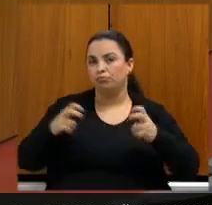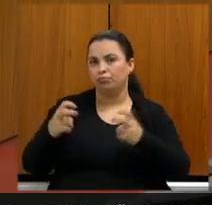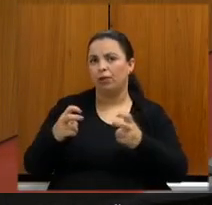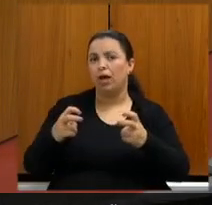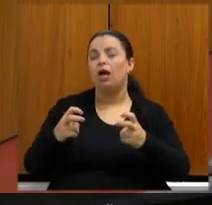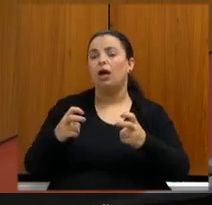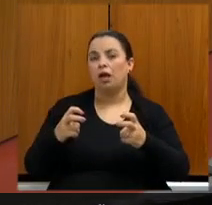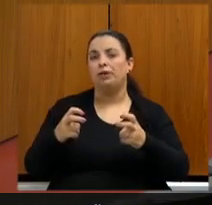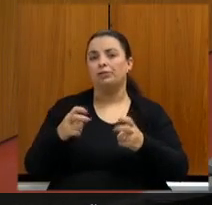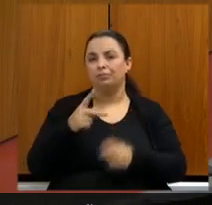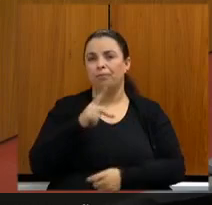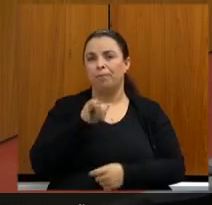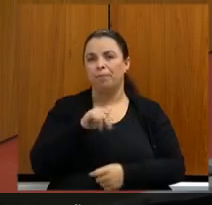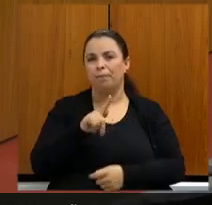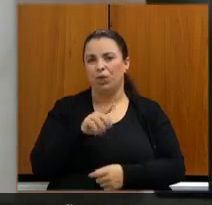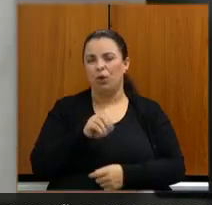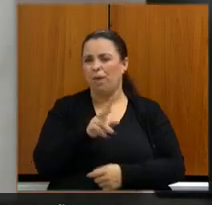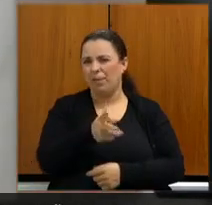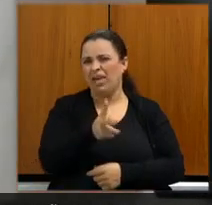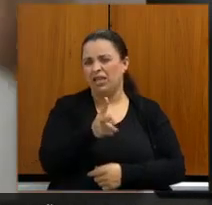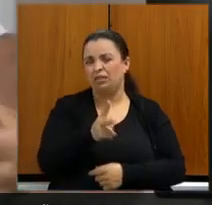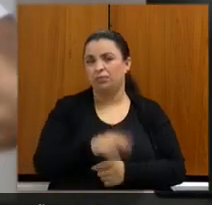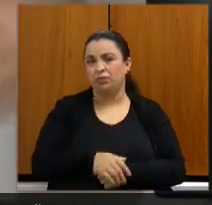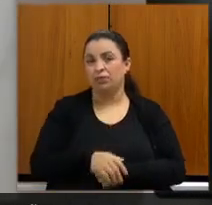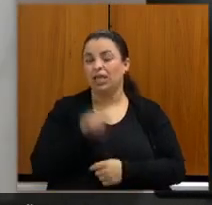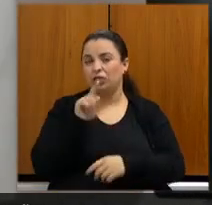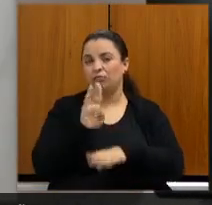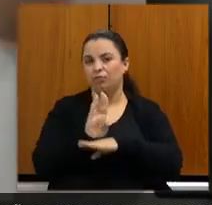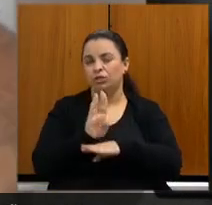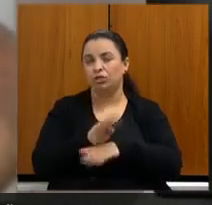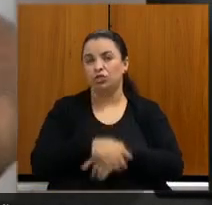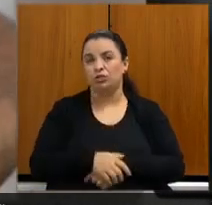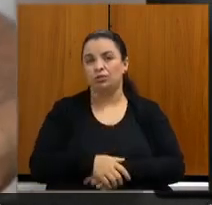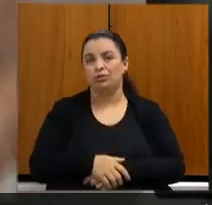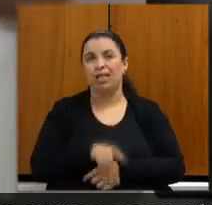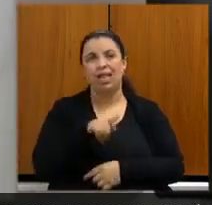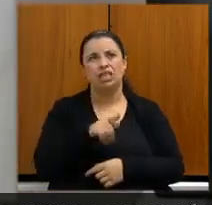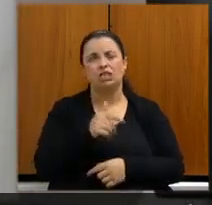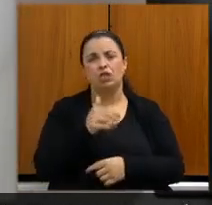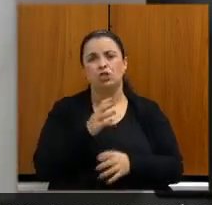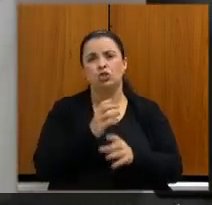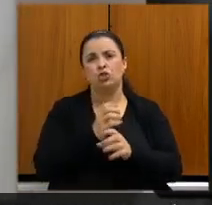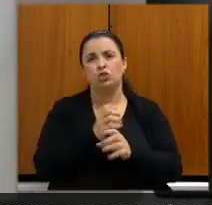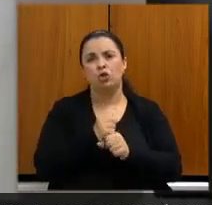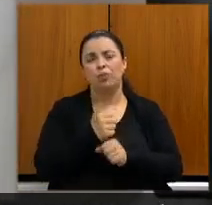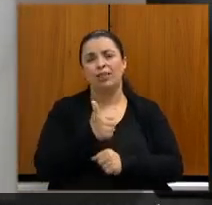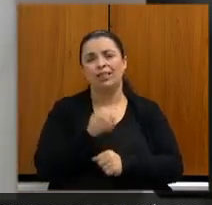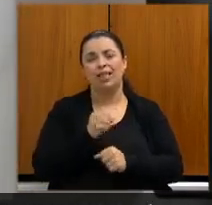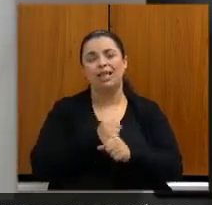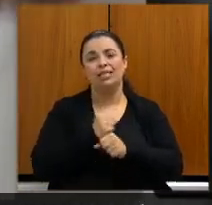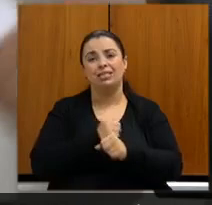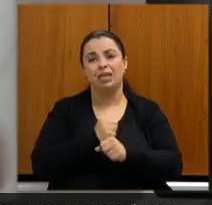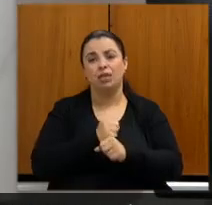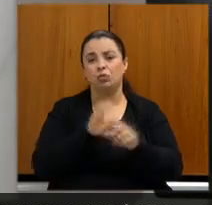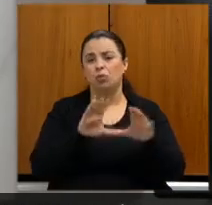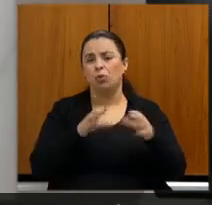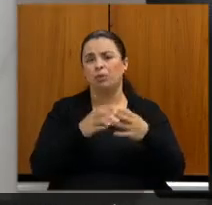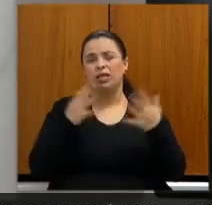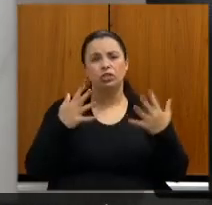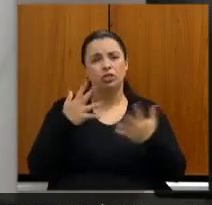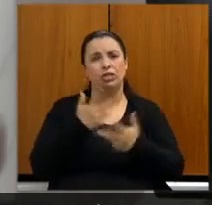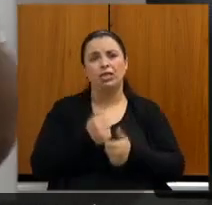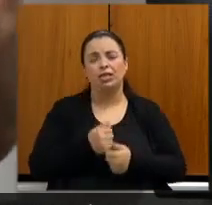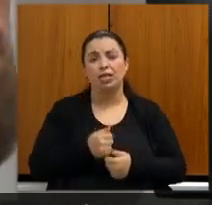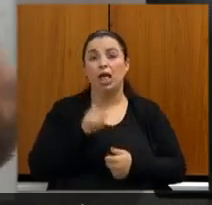d'água de Betim que já pedimos apoio é uma covardia imensa ocupação de 10 anos comunidade linda um bairro já em Franco